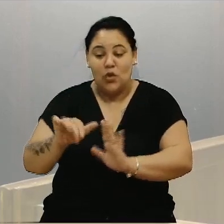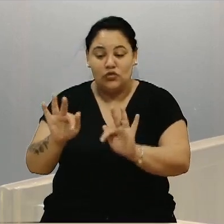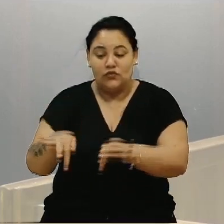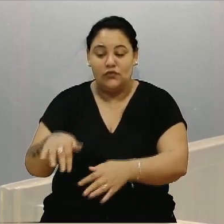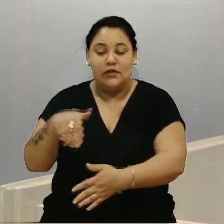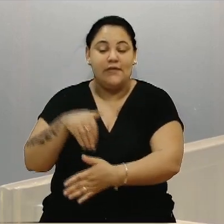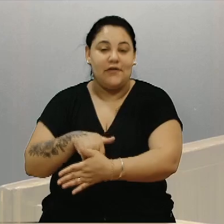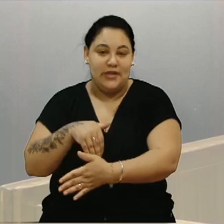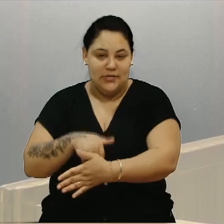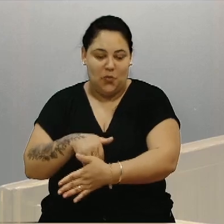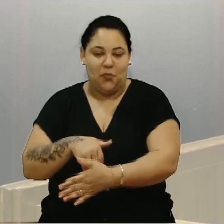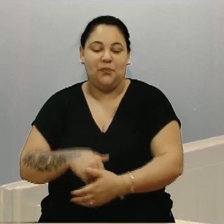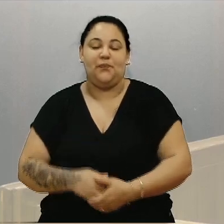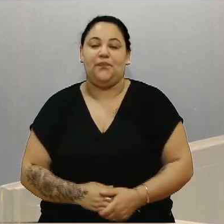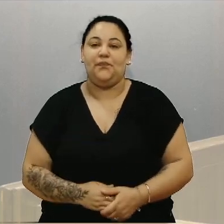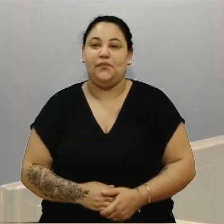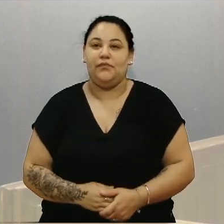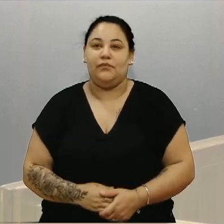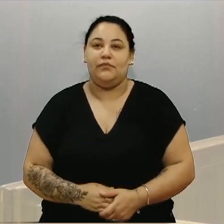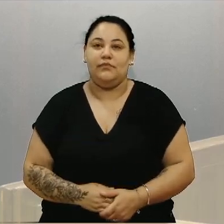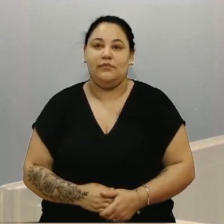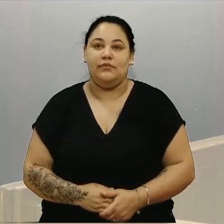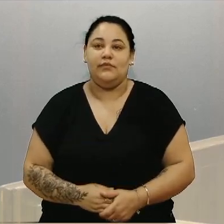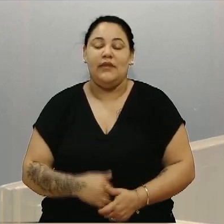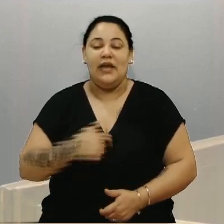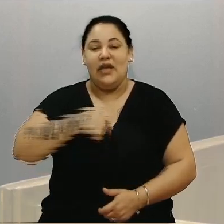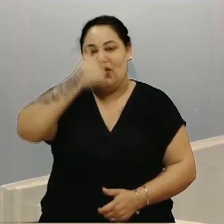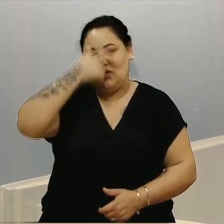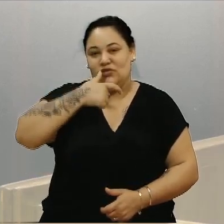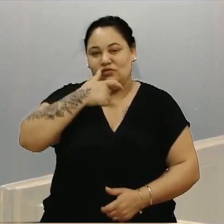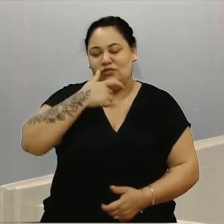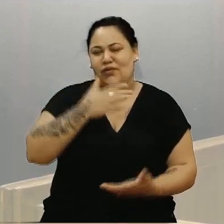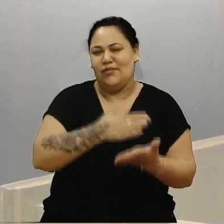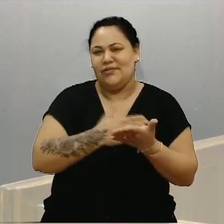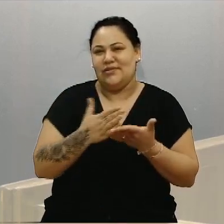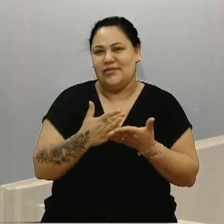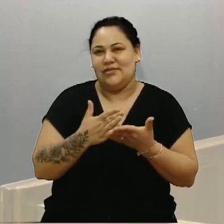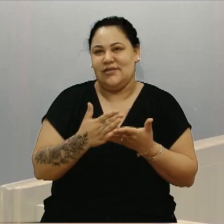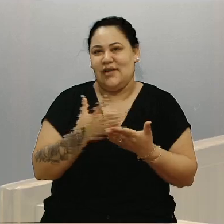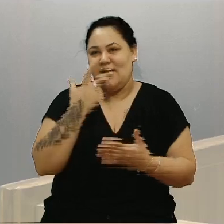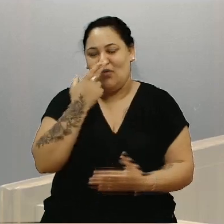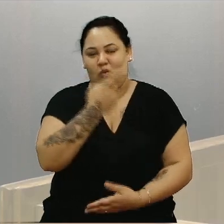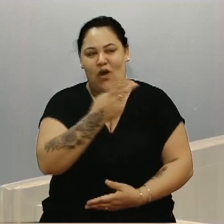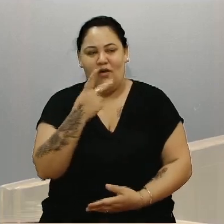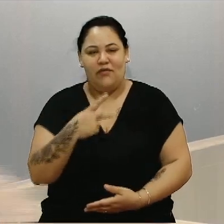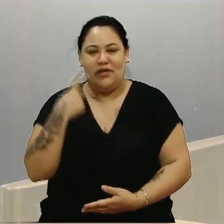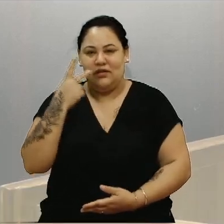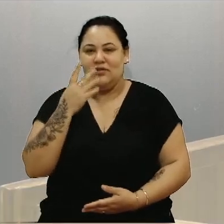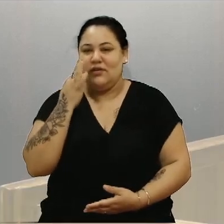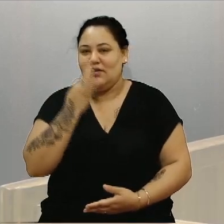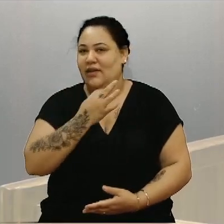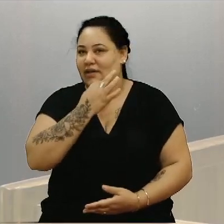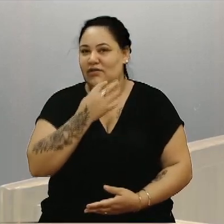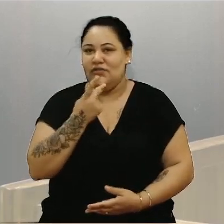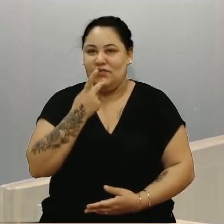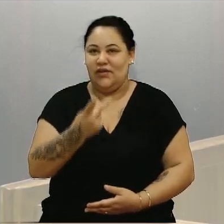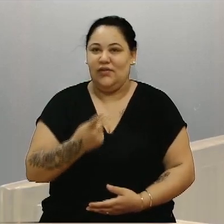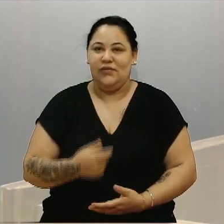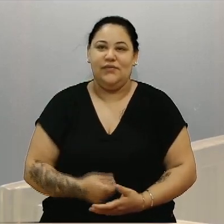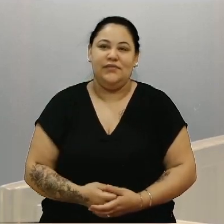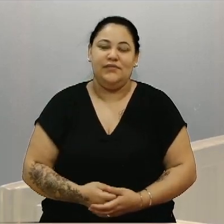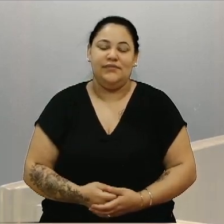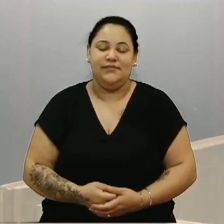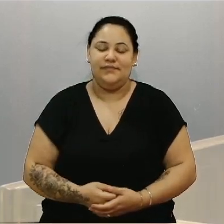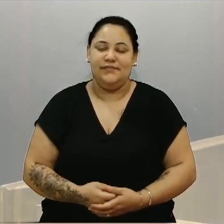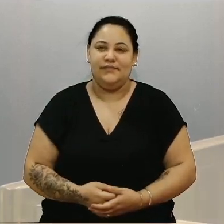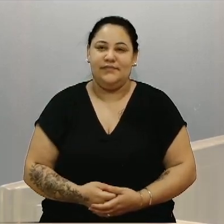processo eleitoral. E eu acho que eu vou começar exatamente pelo que a vereadora Tati falou. Não